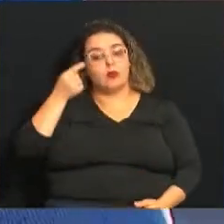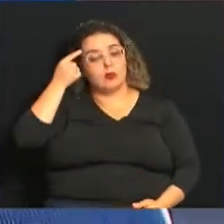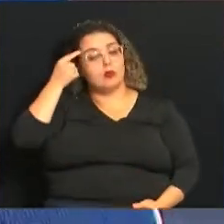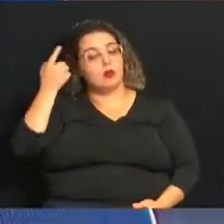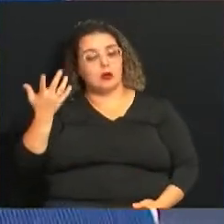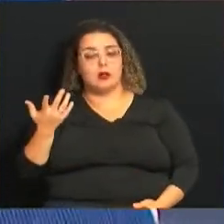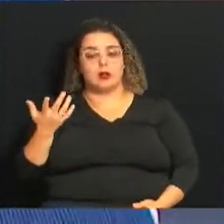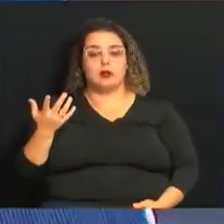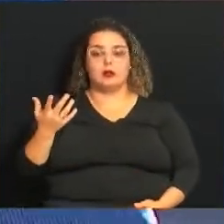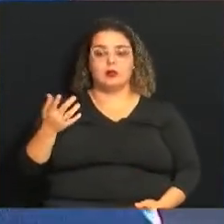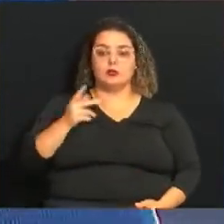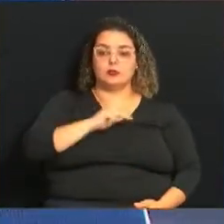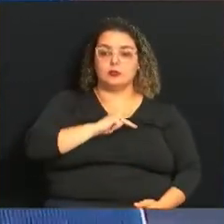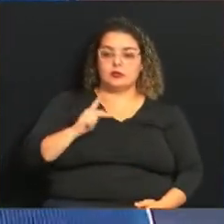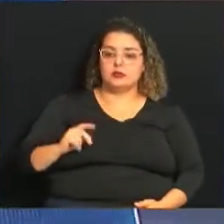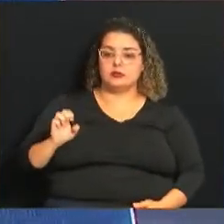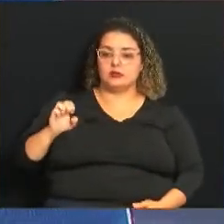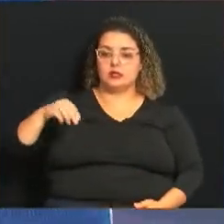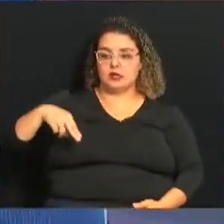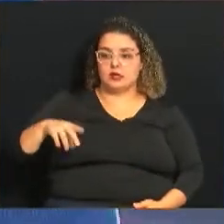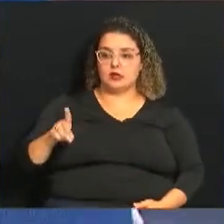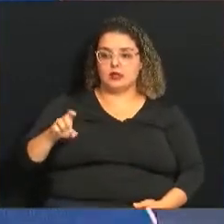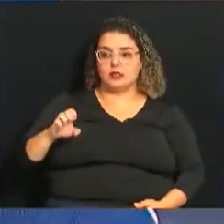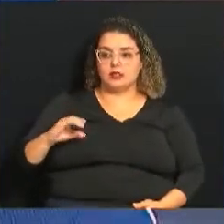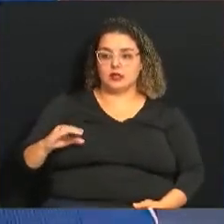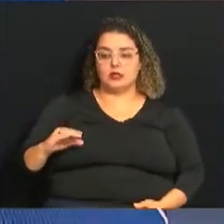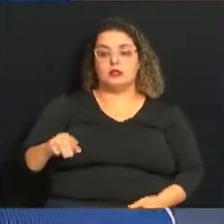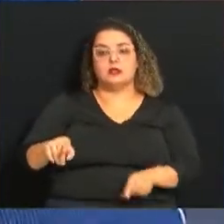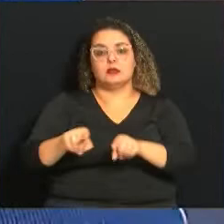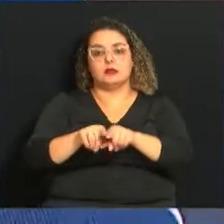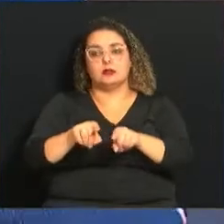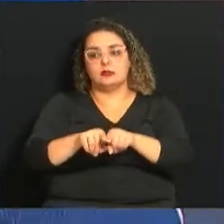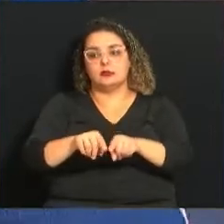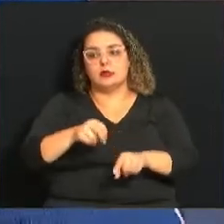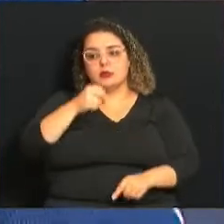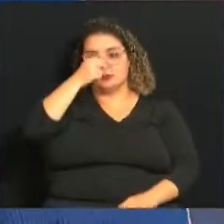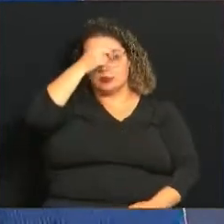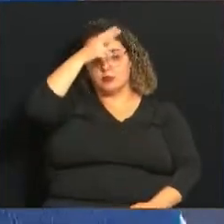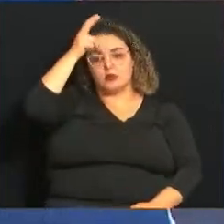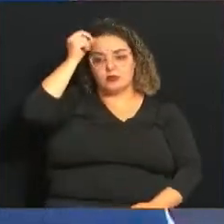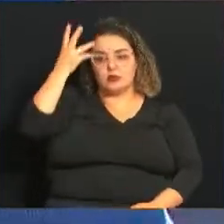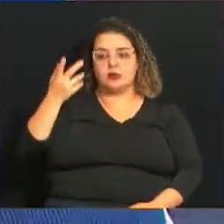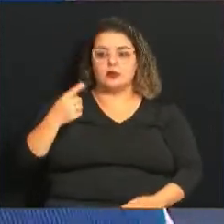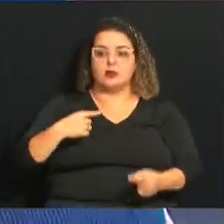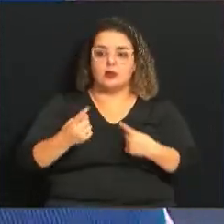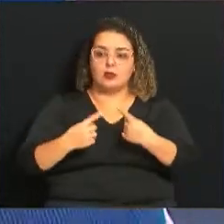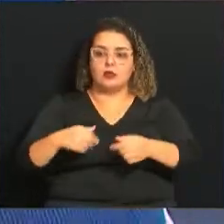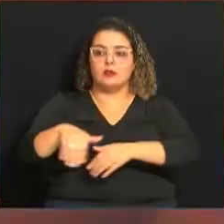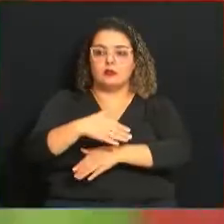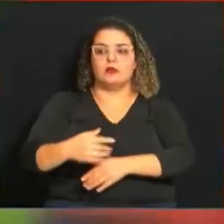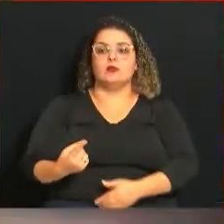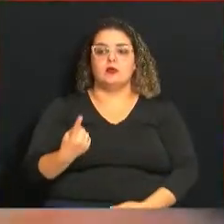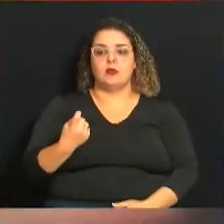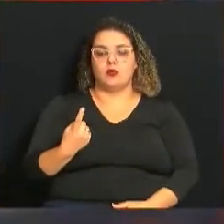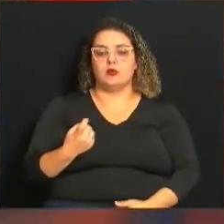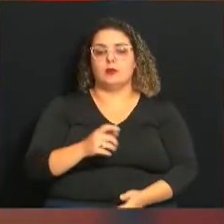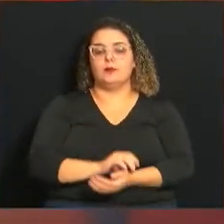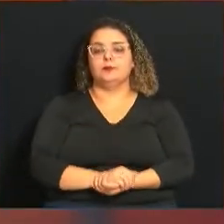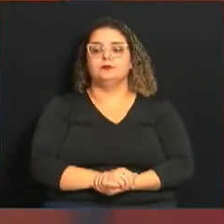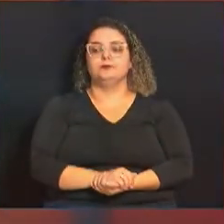senhor prefeito, para que ruas e avenidas de Campinas tenham velocidade única.